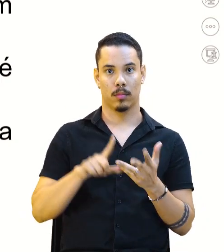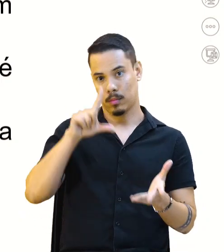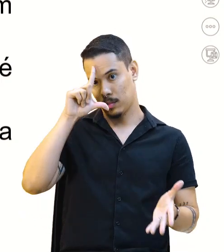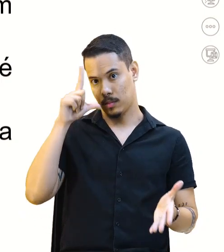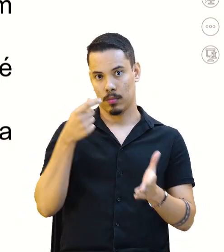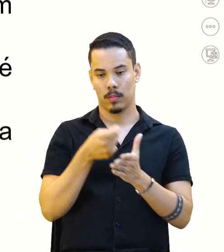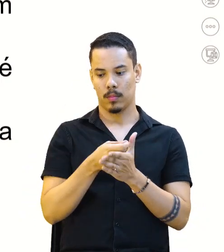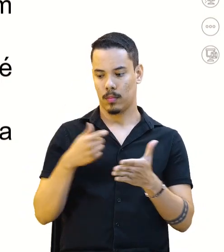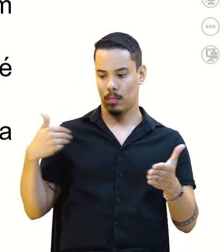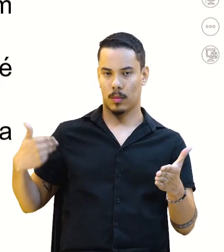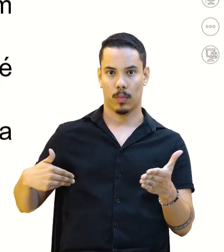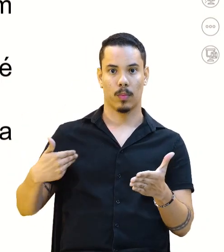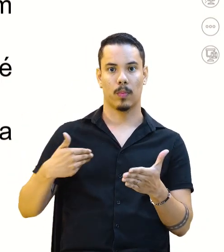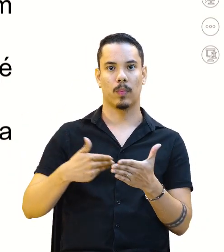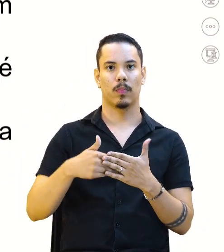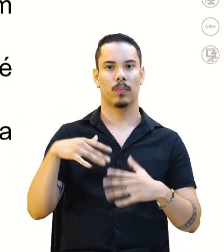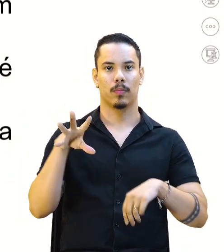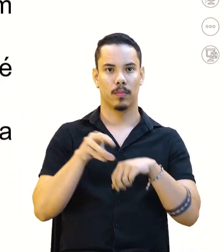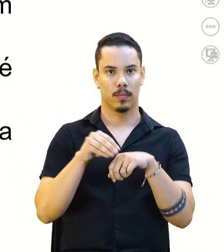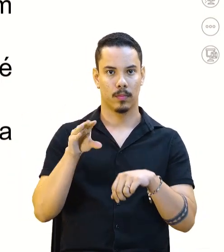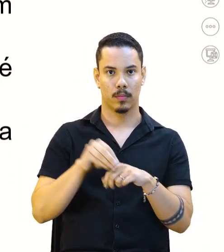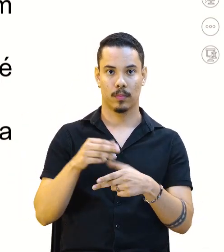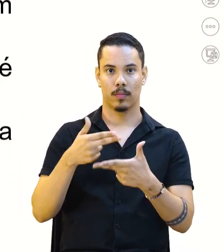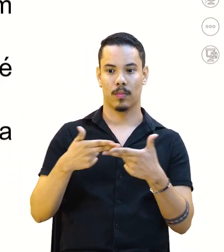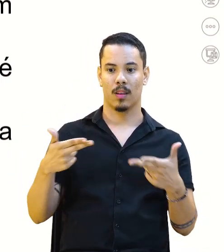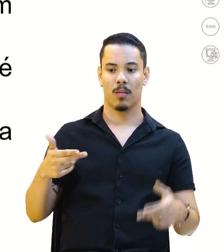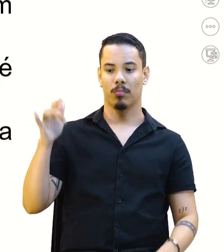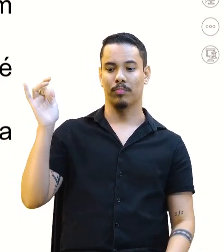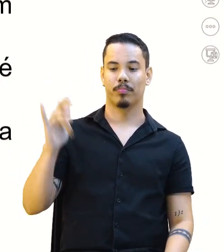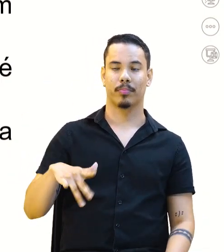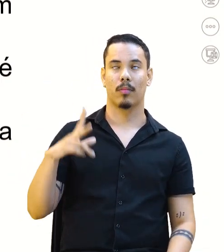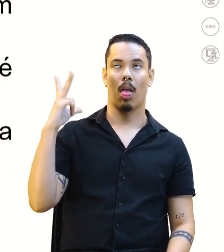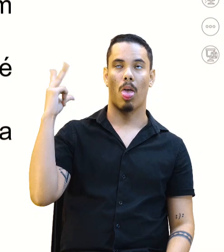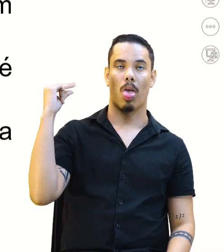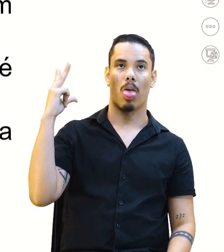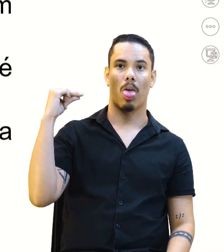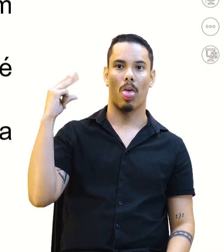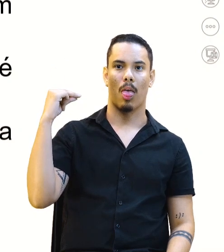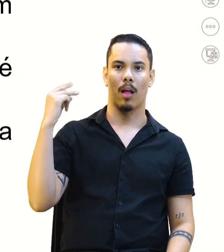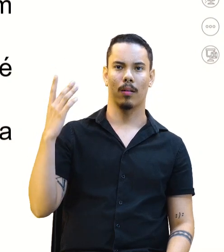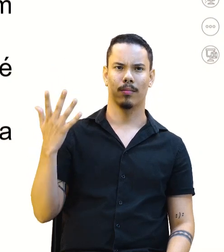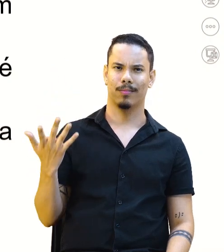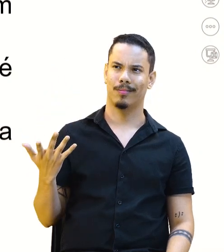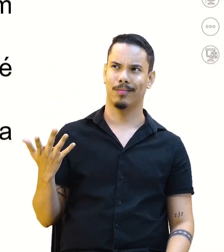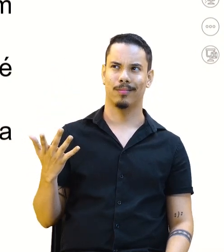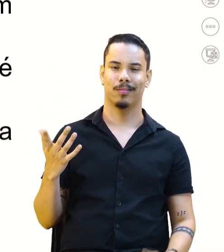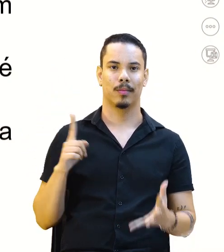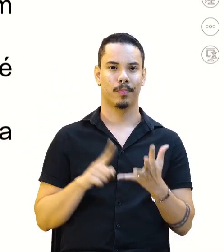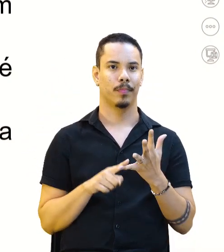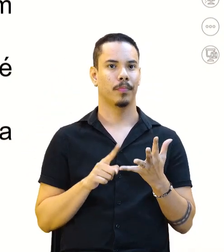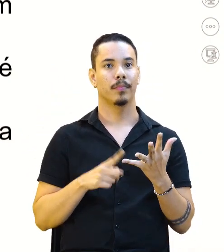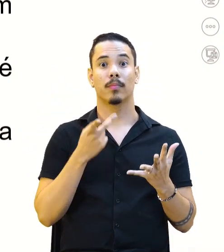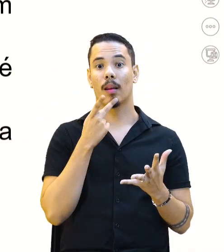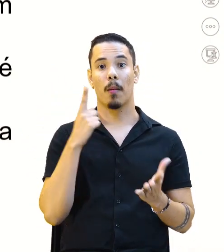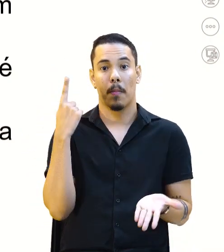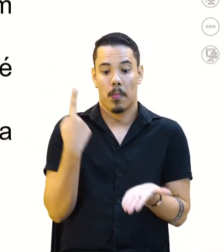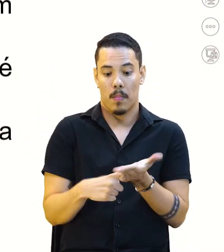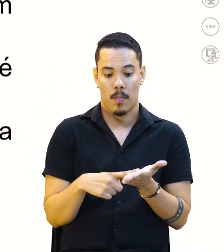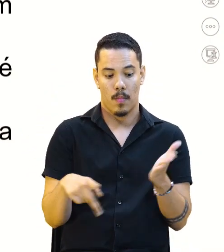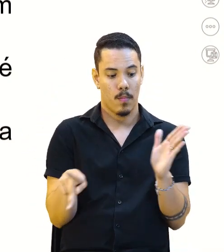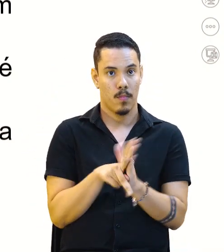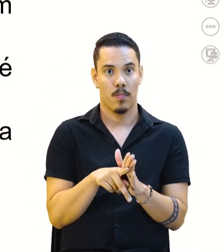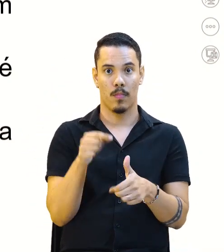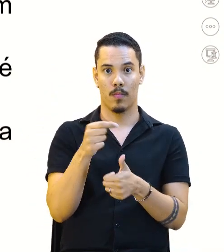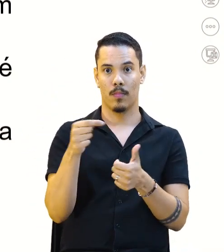o processo do conhecimento é uma mera ilusão. Eita! Já E diz que seria para estabelecer